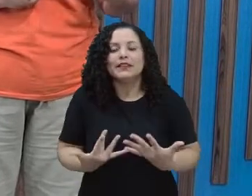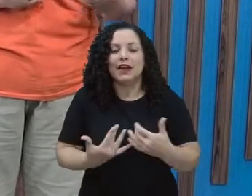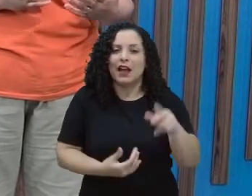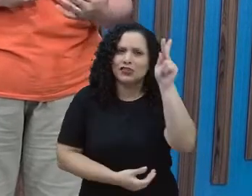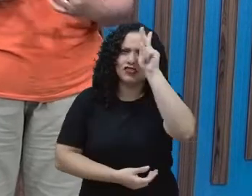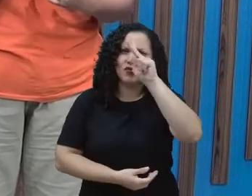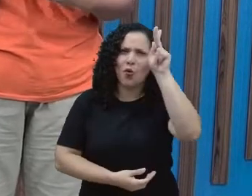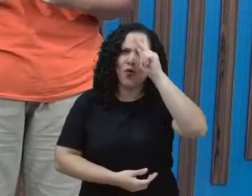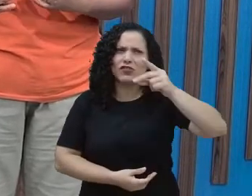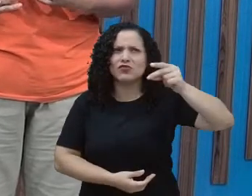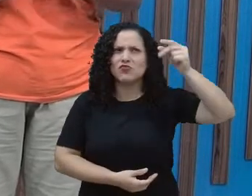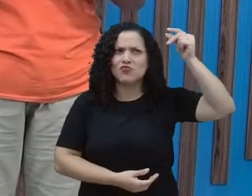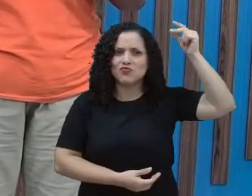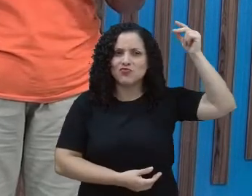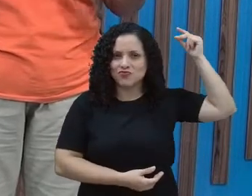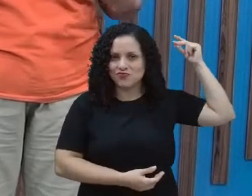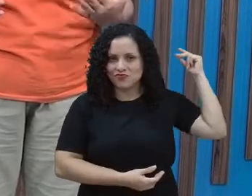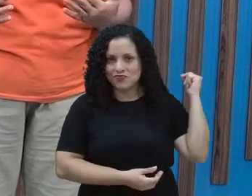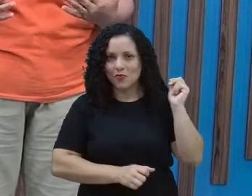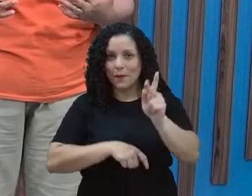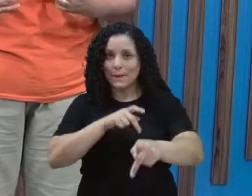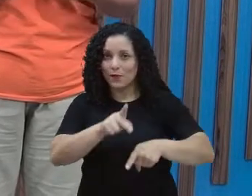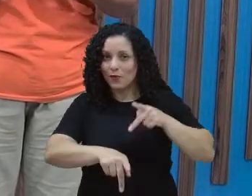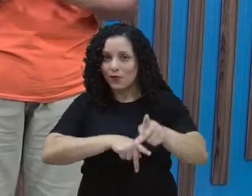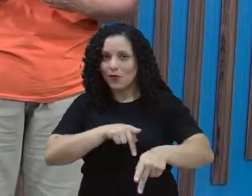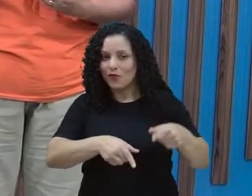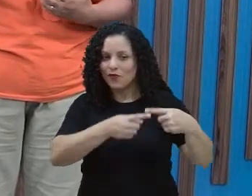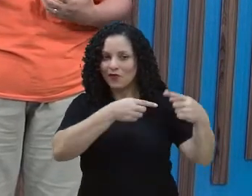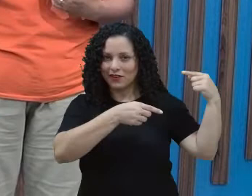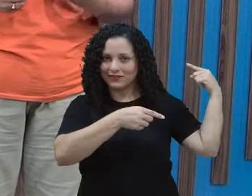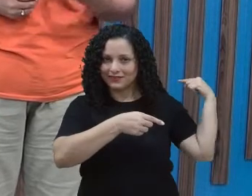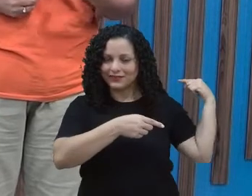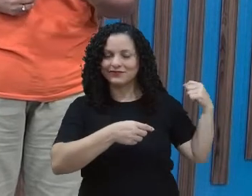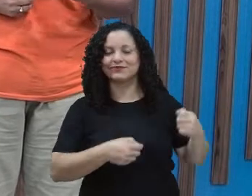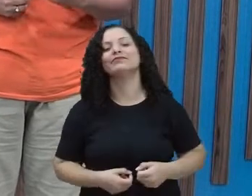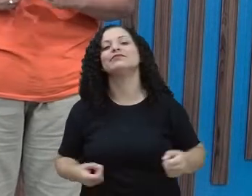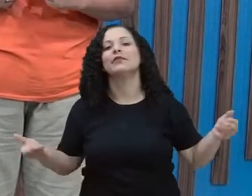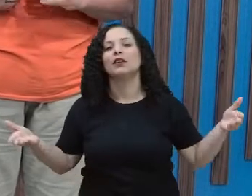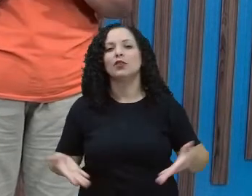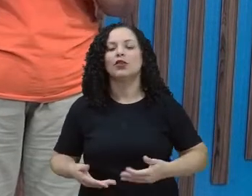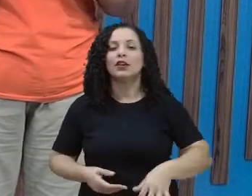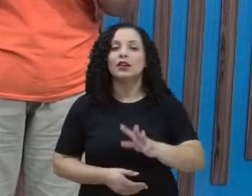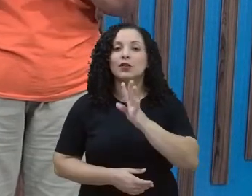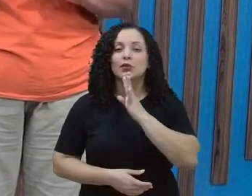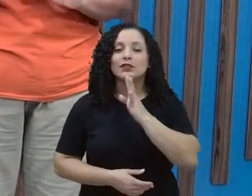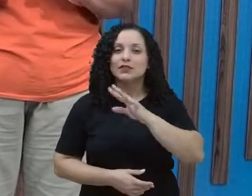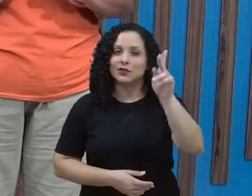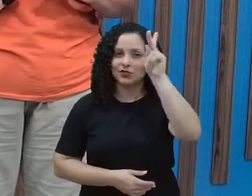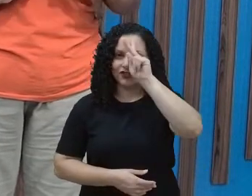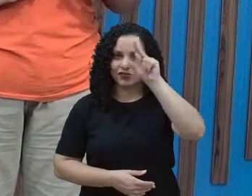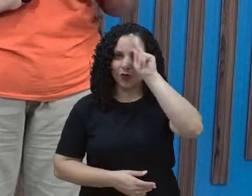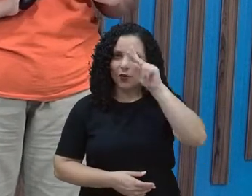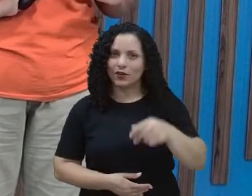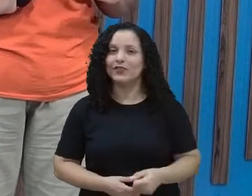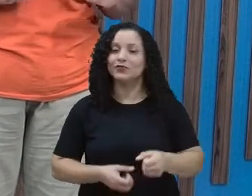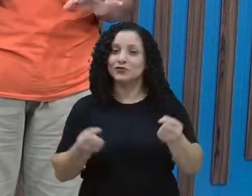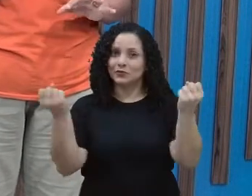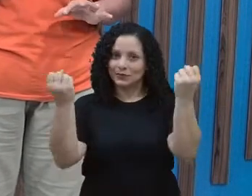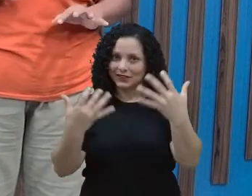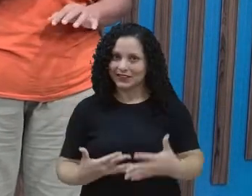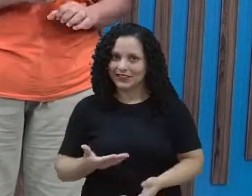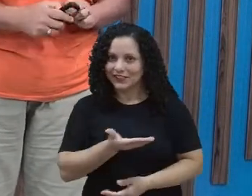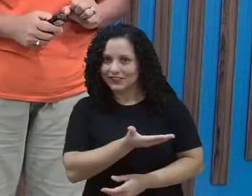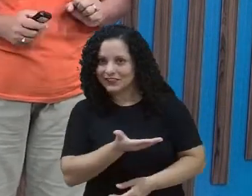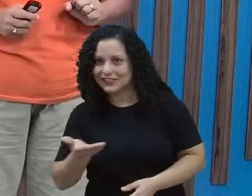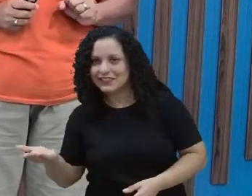Então, são histórias contadas por esse povo. E aí a gente vai conhecer, inclusive, uma que eu vou trazer para vocês, específica,